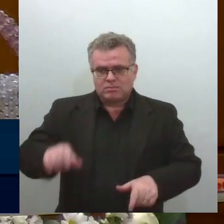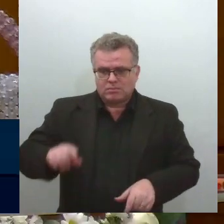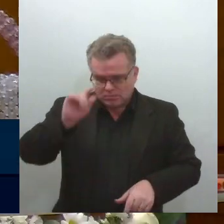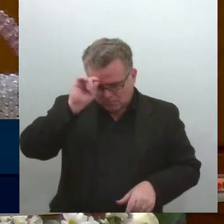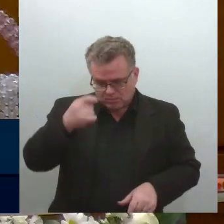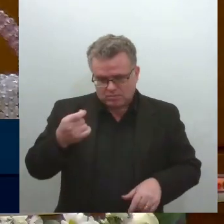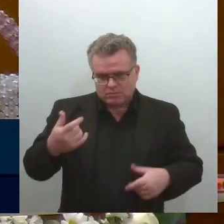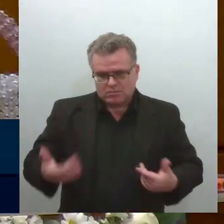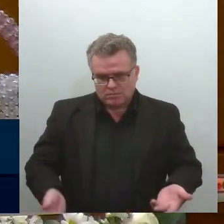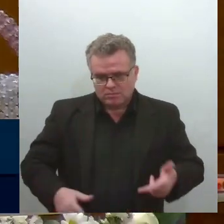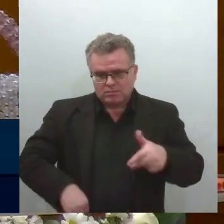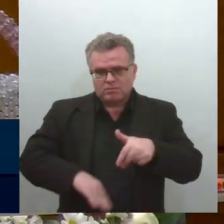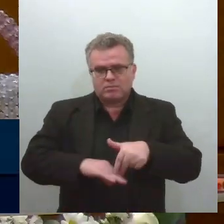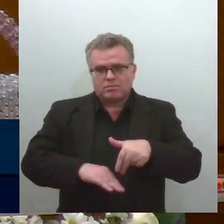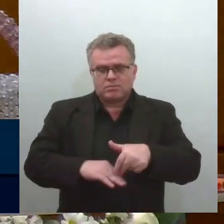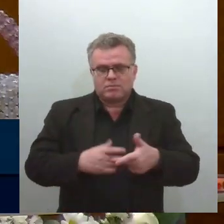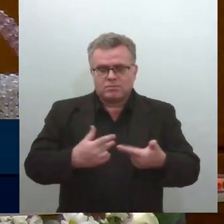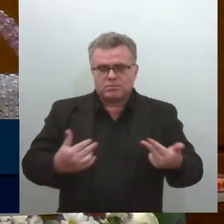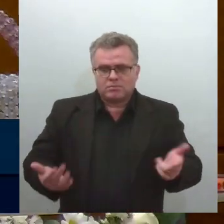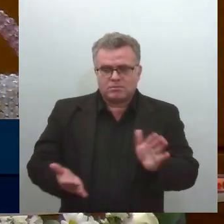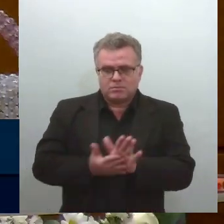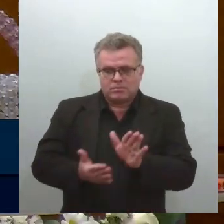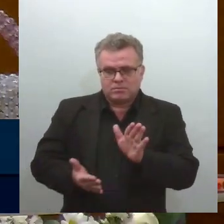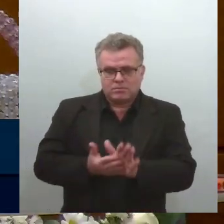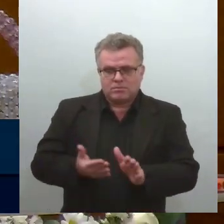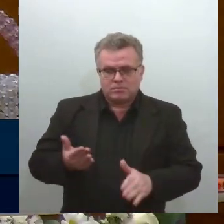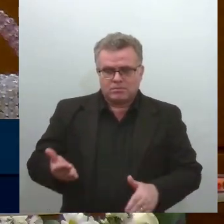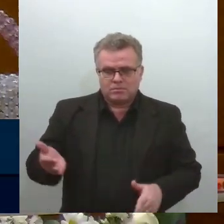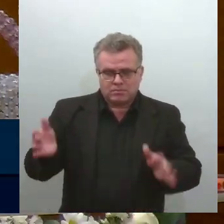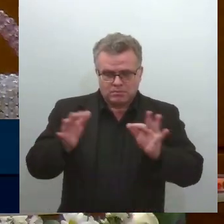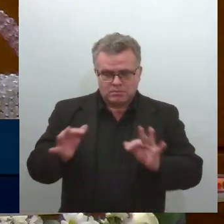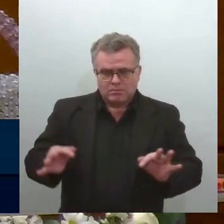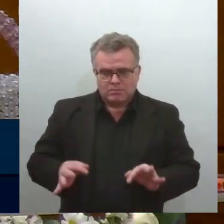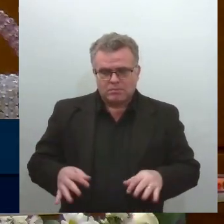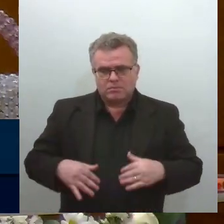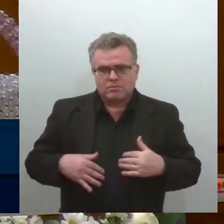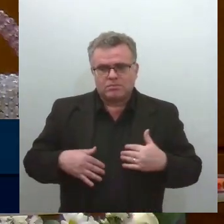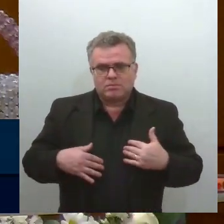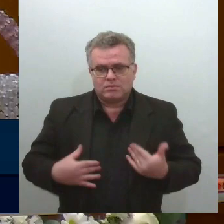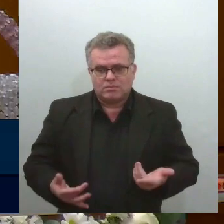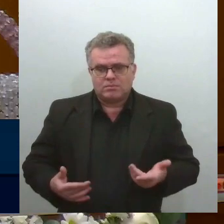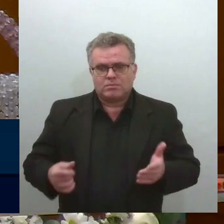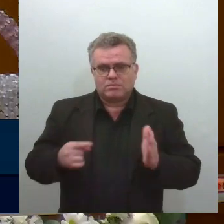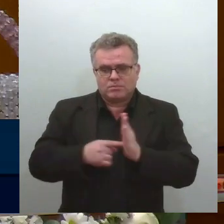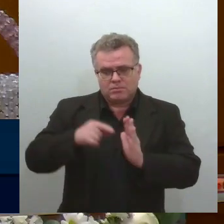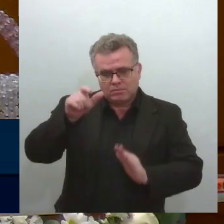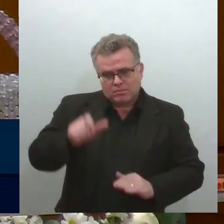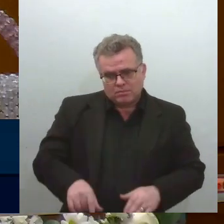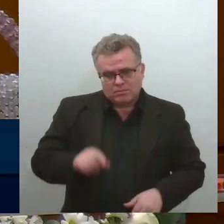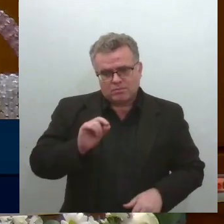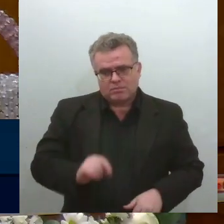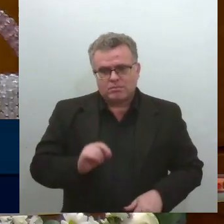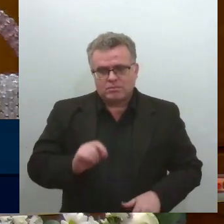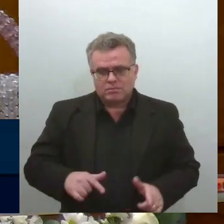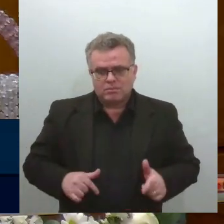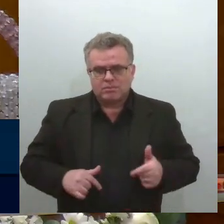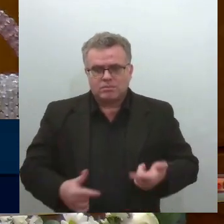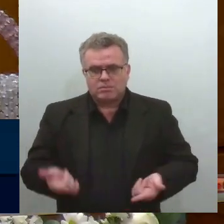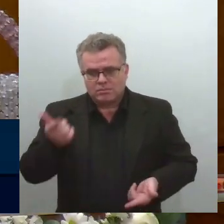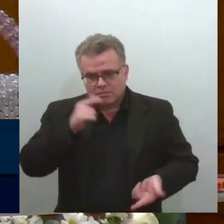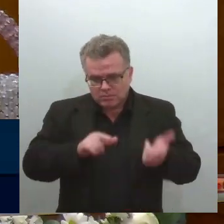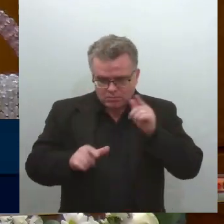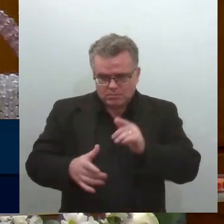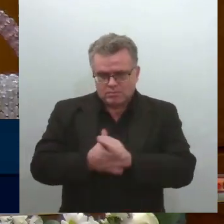fico muito feliz de poder ter indicado seu nome, né, para essa homenagem tão, tão importante e simbólica.